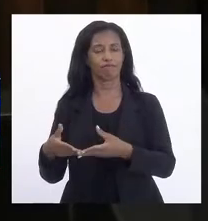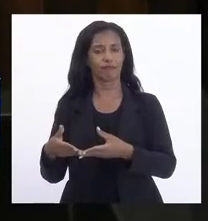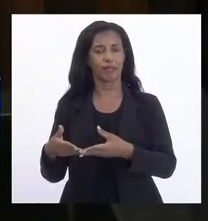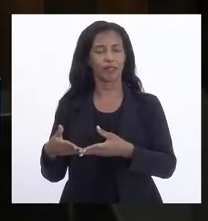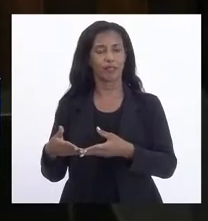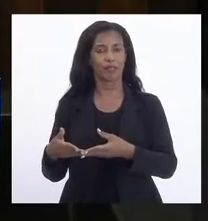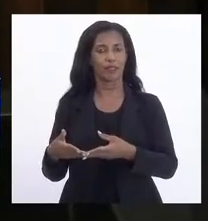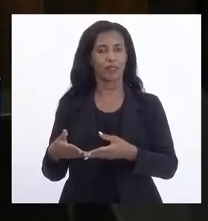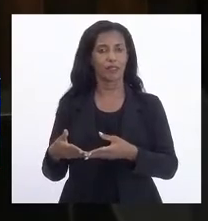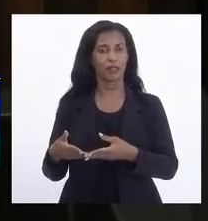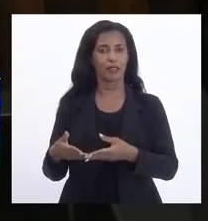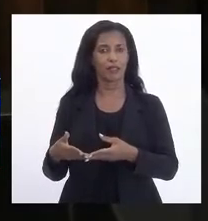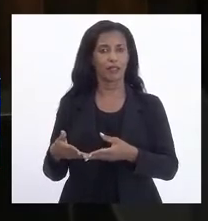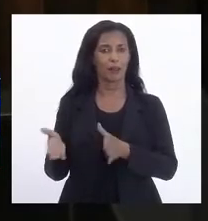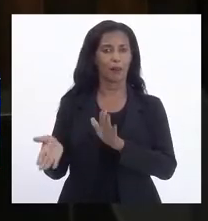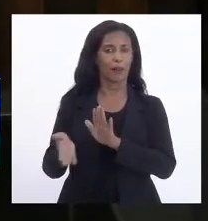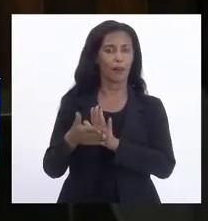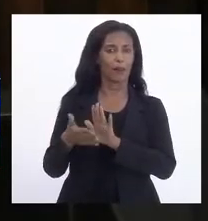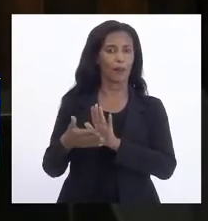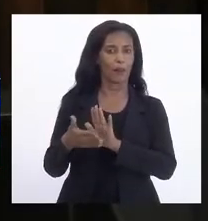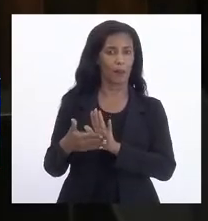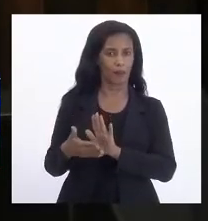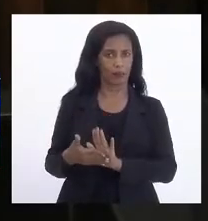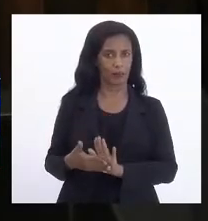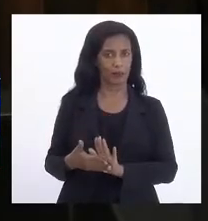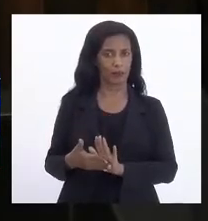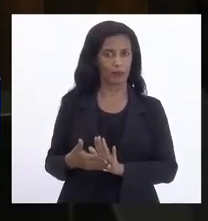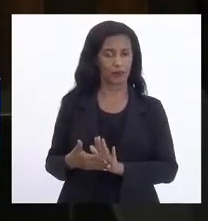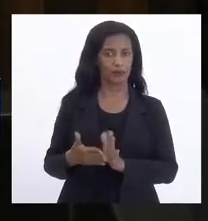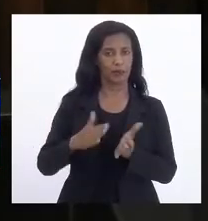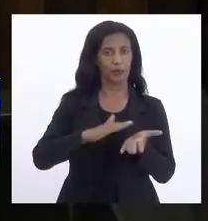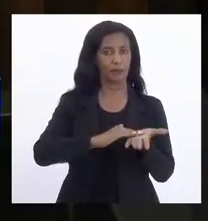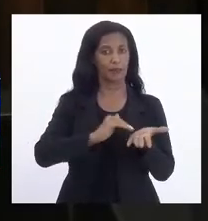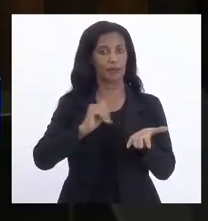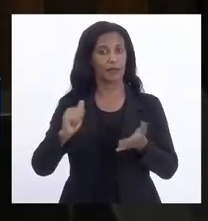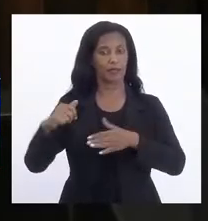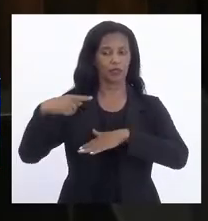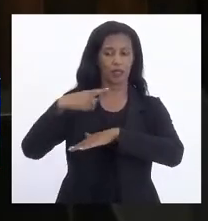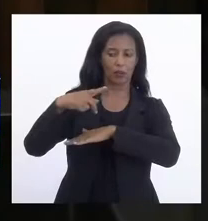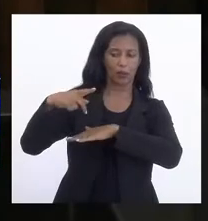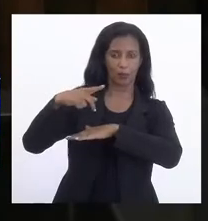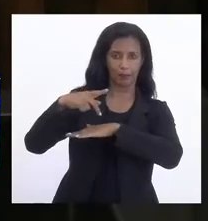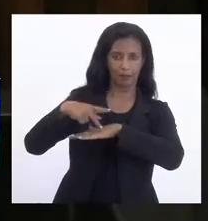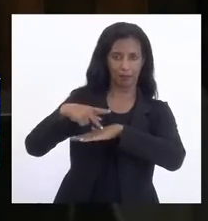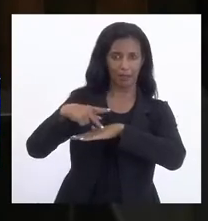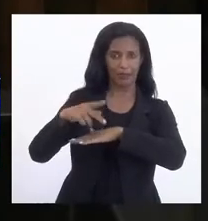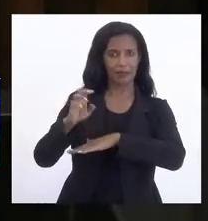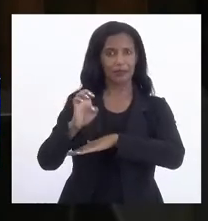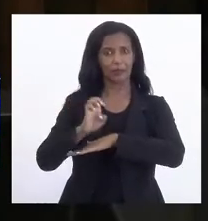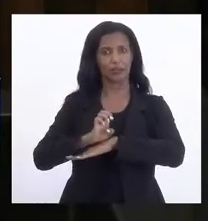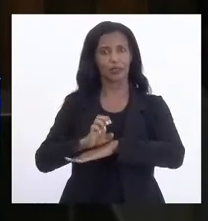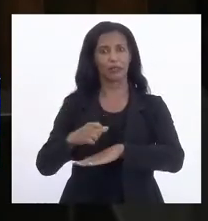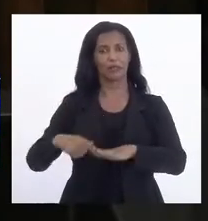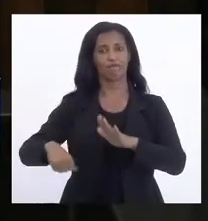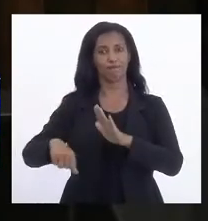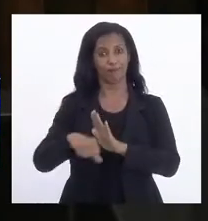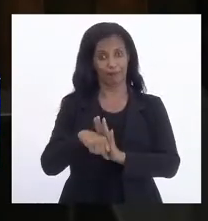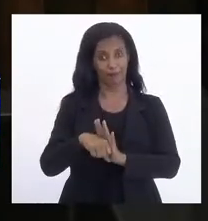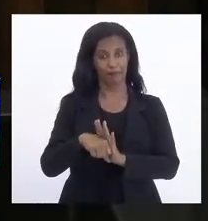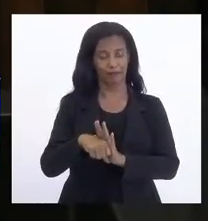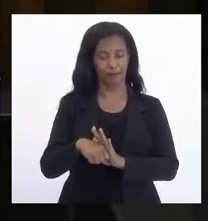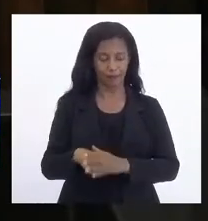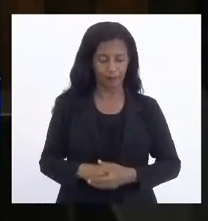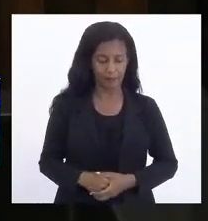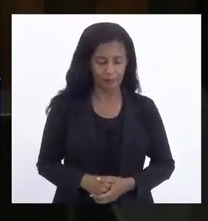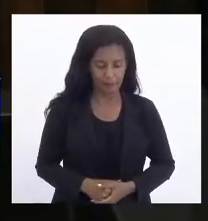vise propostas para tirar o país e o Estado da crise.